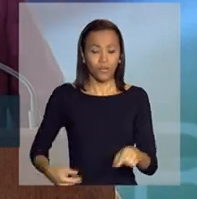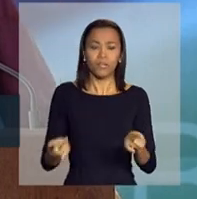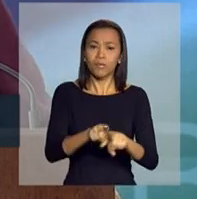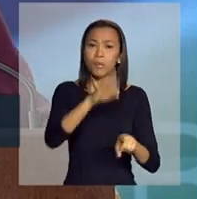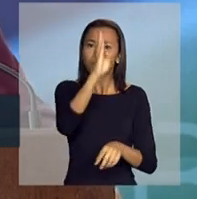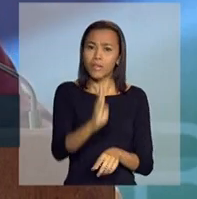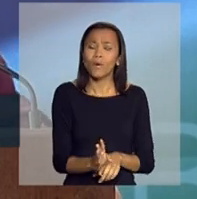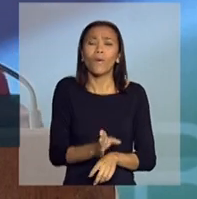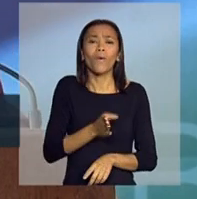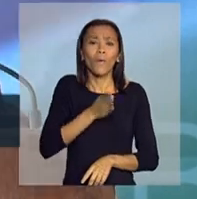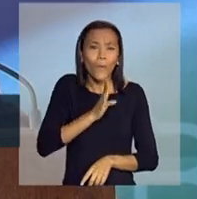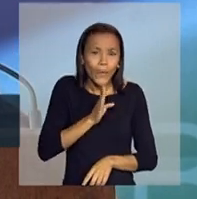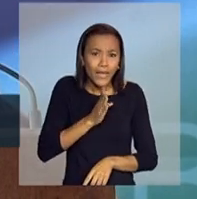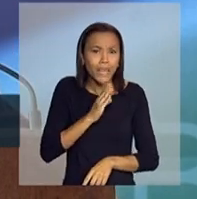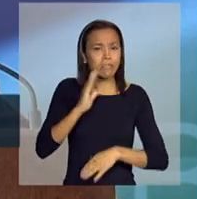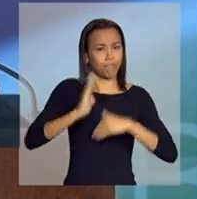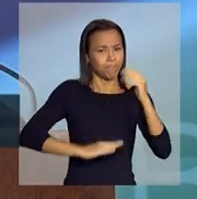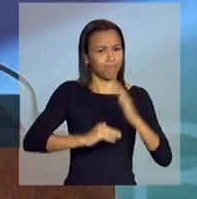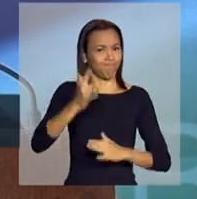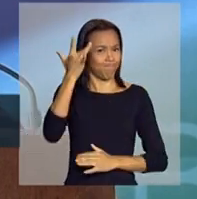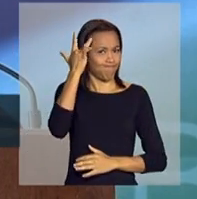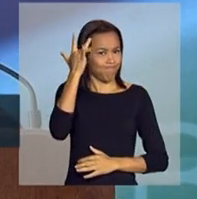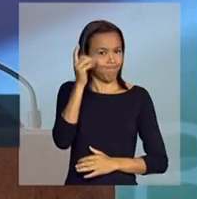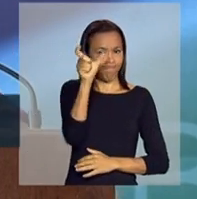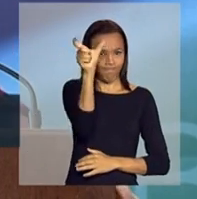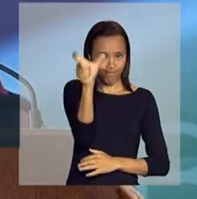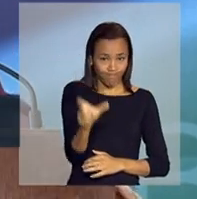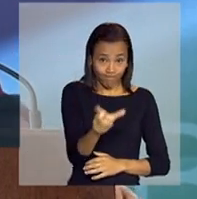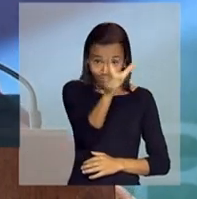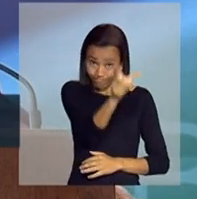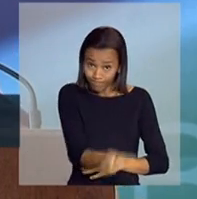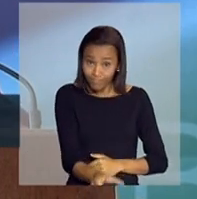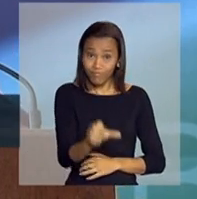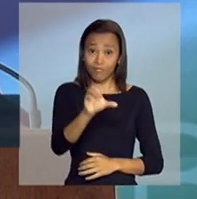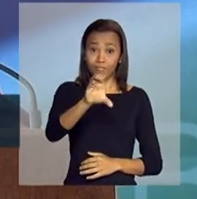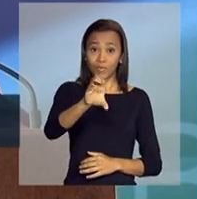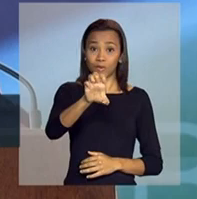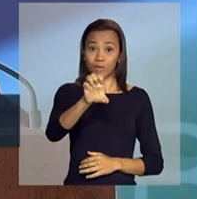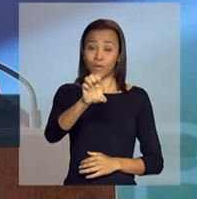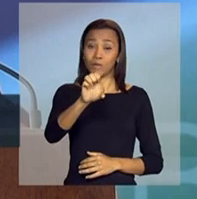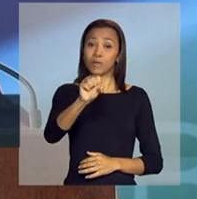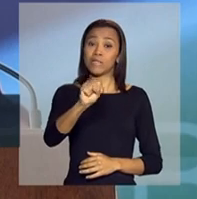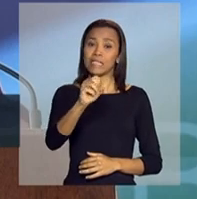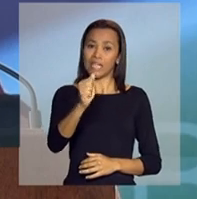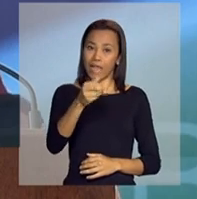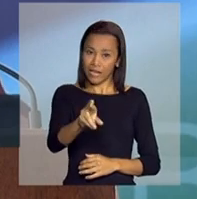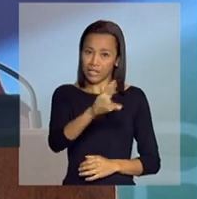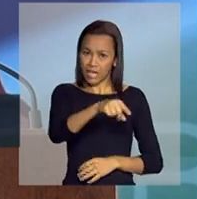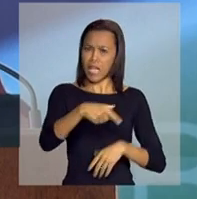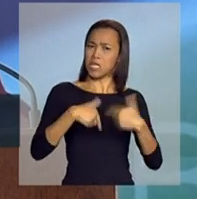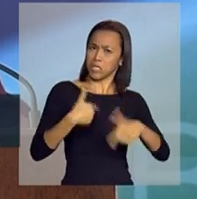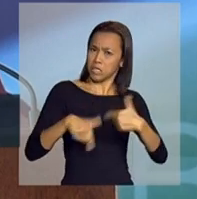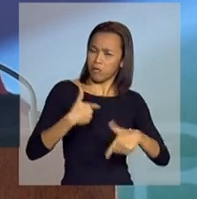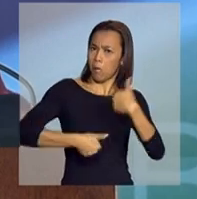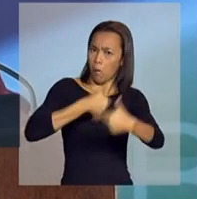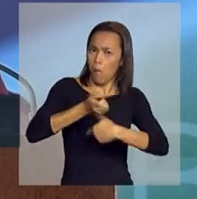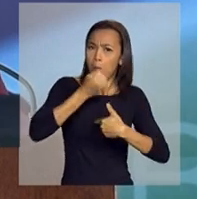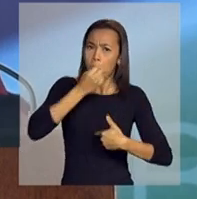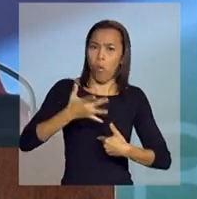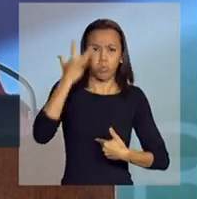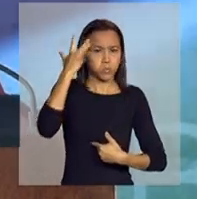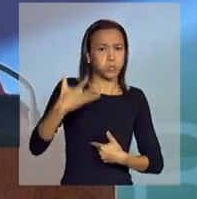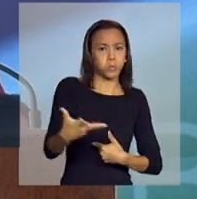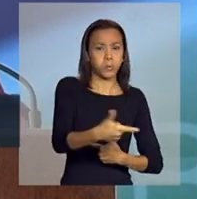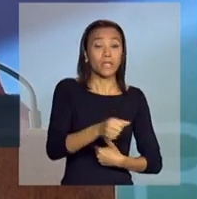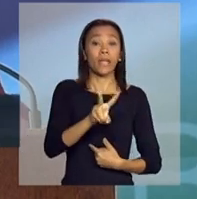Conheço a competência do César Borges. Ele desenvolveu um trabalho eficiente e qualificado à